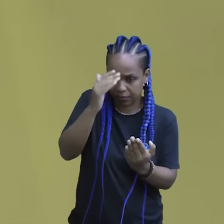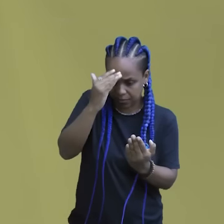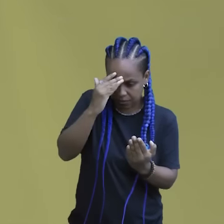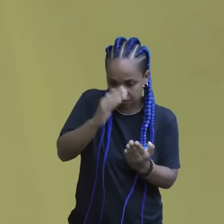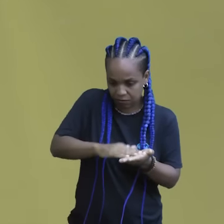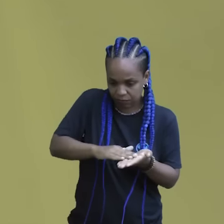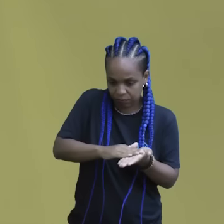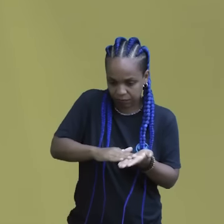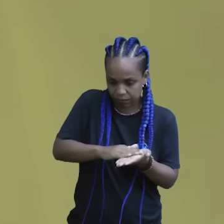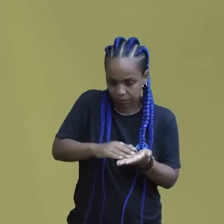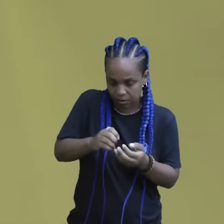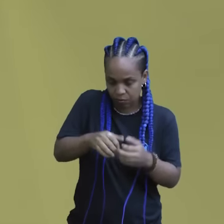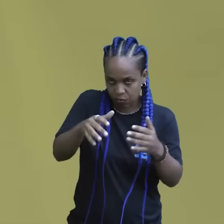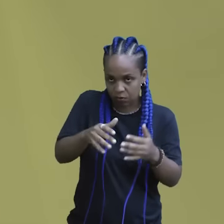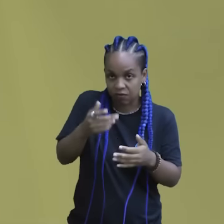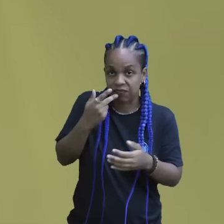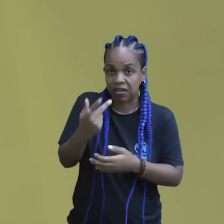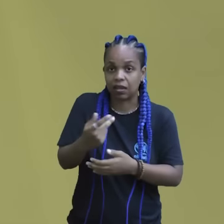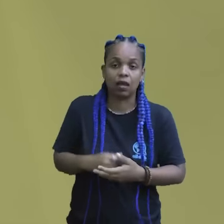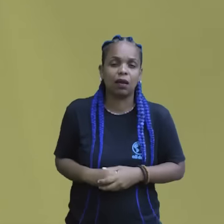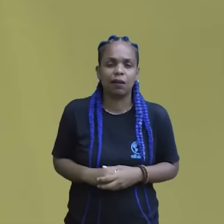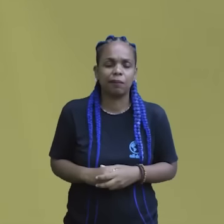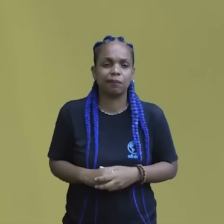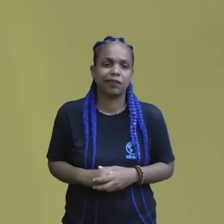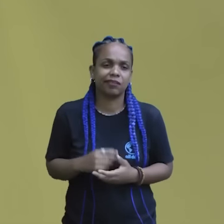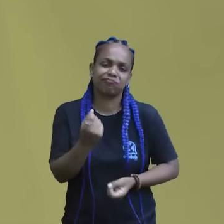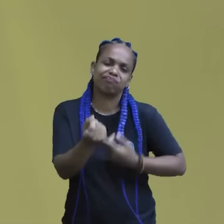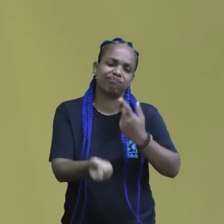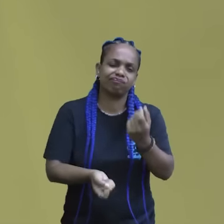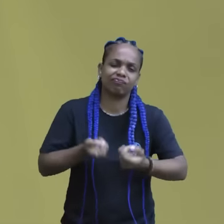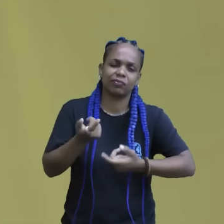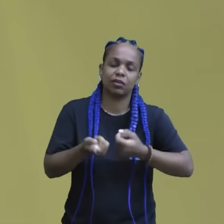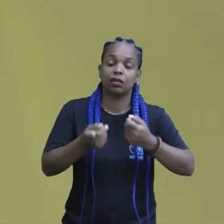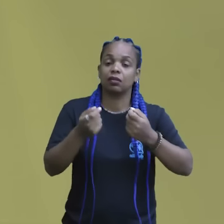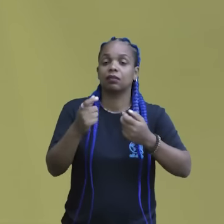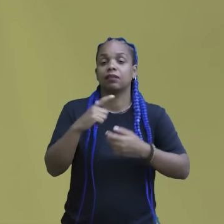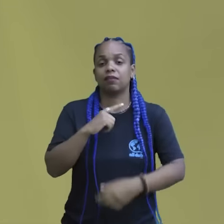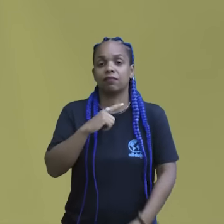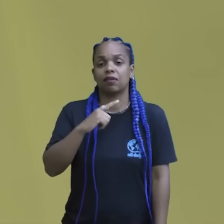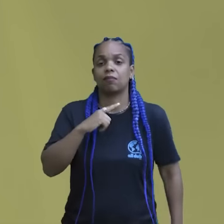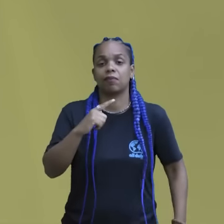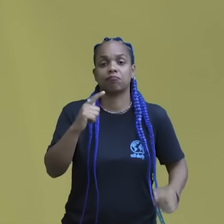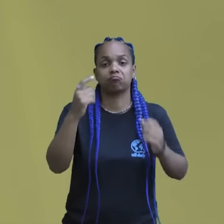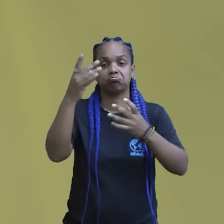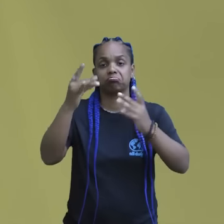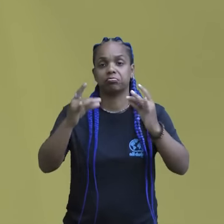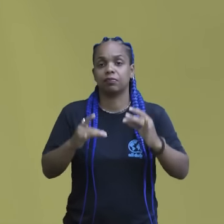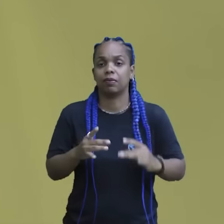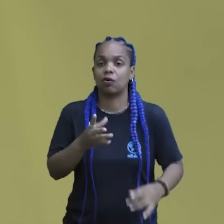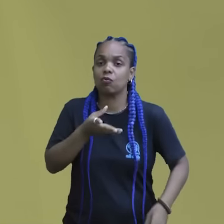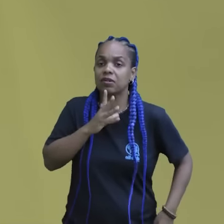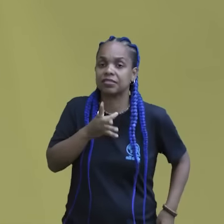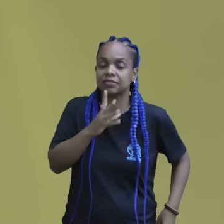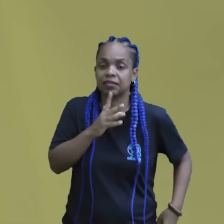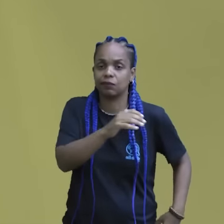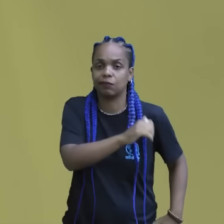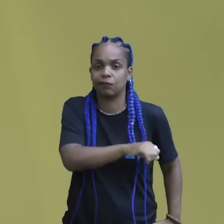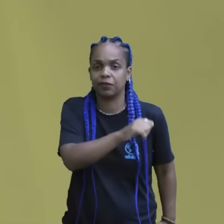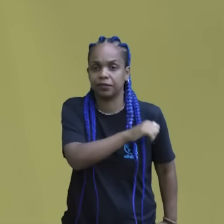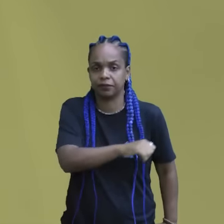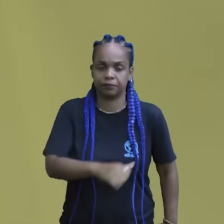não é? Para conhecer o Rio de Janeiro. Mas e o resto? Né? Aí ele diz, o